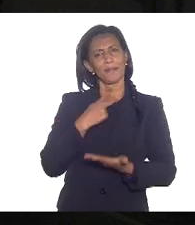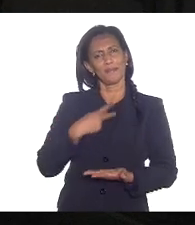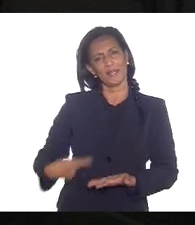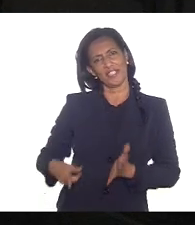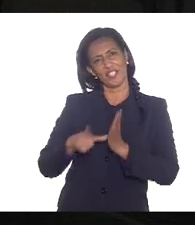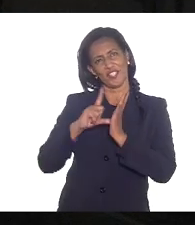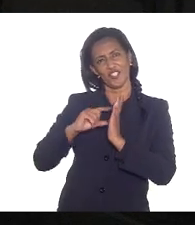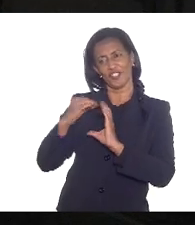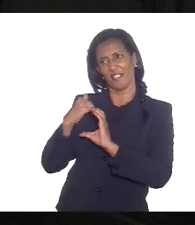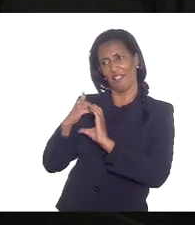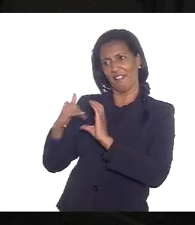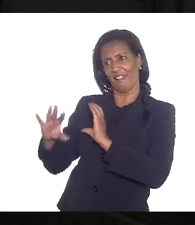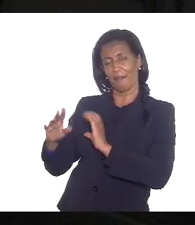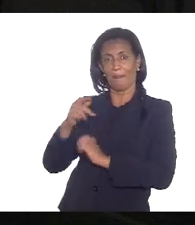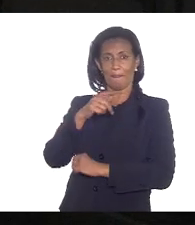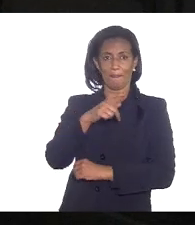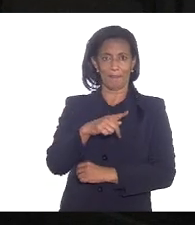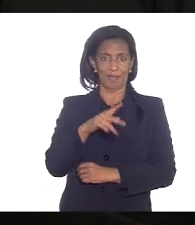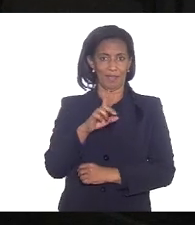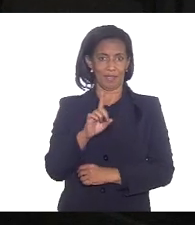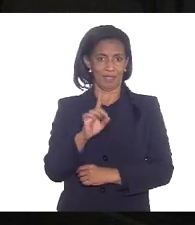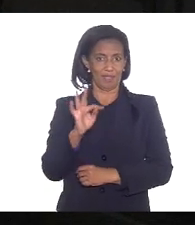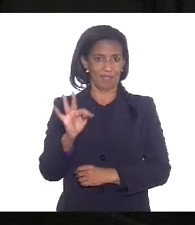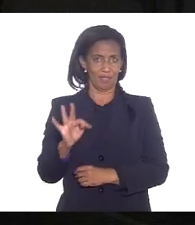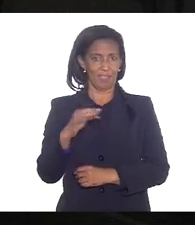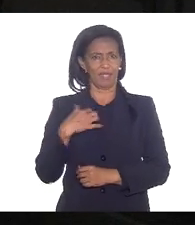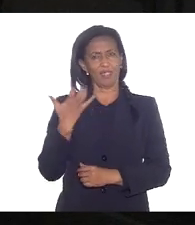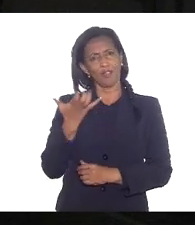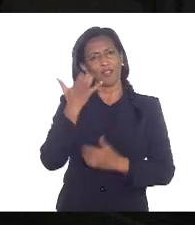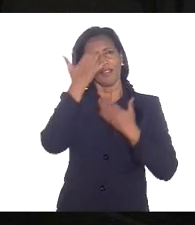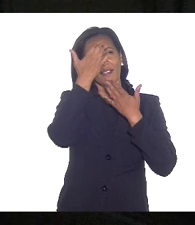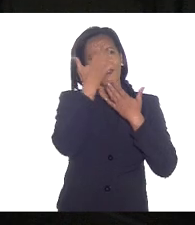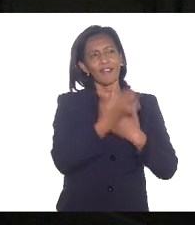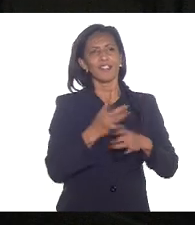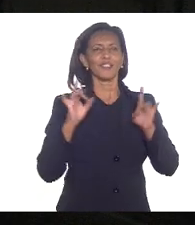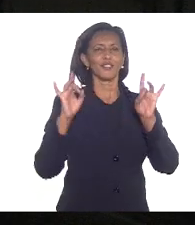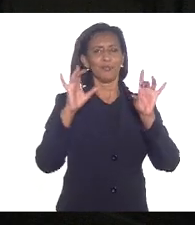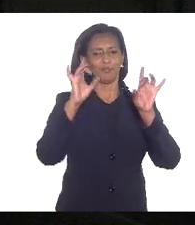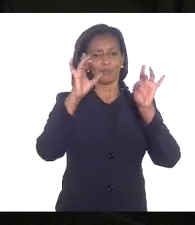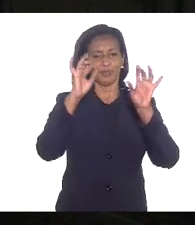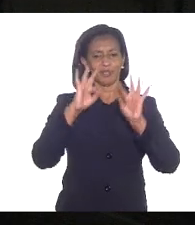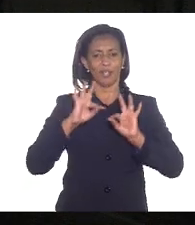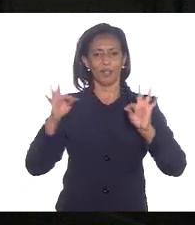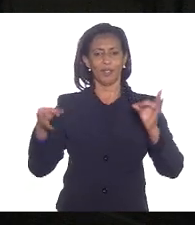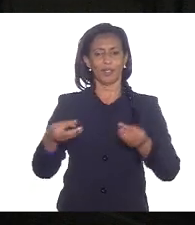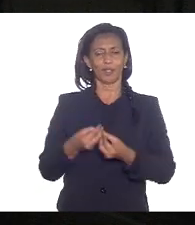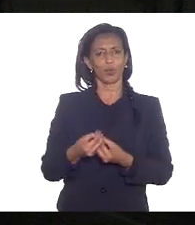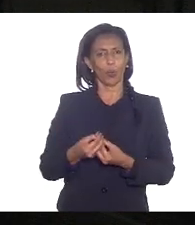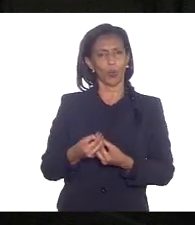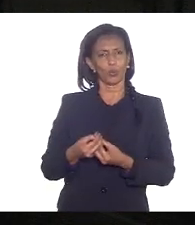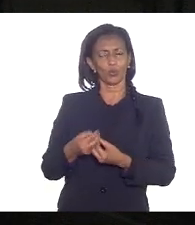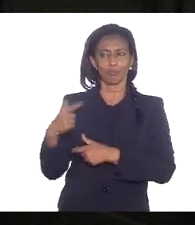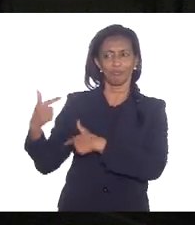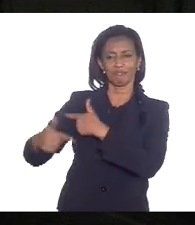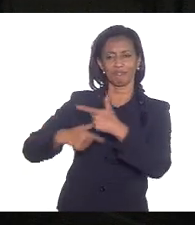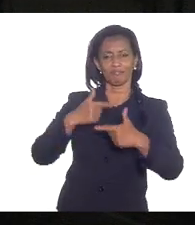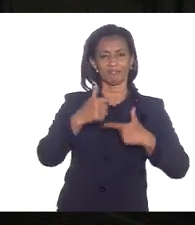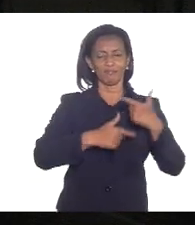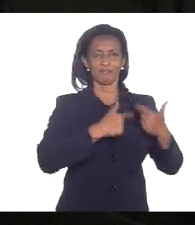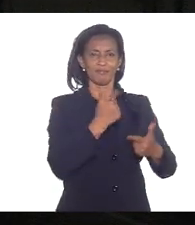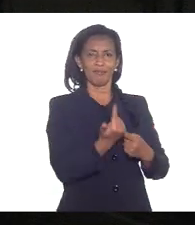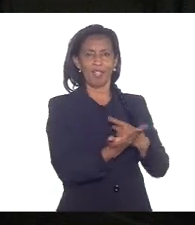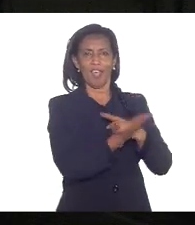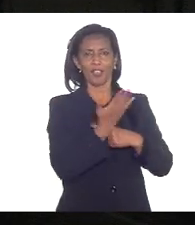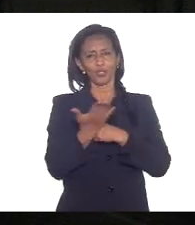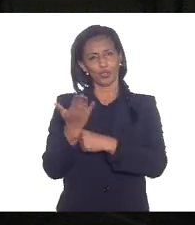de fazer o encaminhamento pelo PDT eu queria fazer um agradecimento especial a todos os servidores que